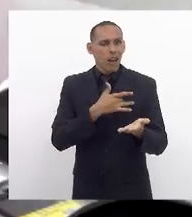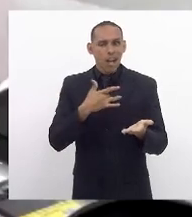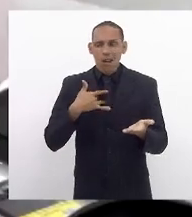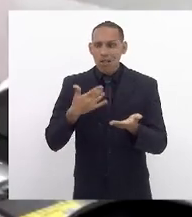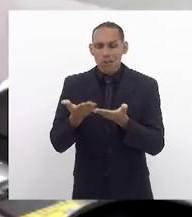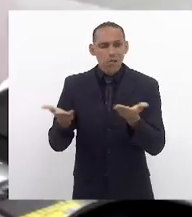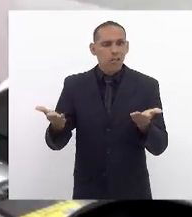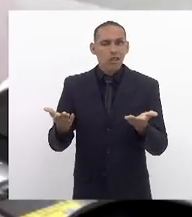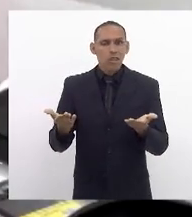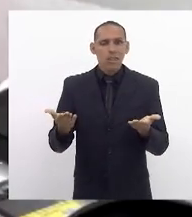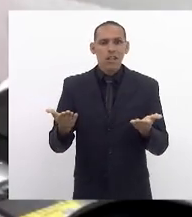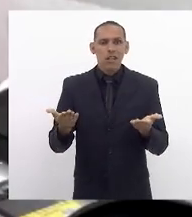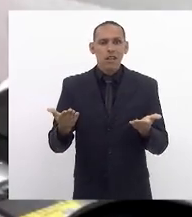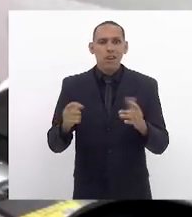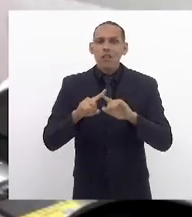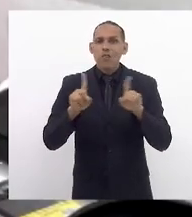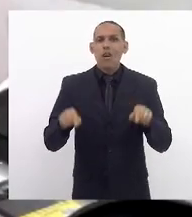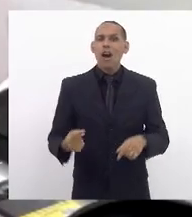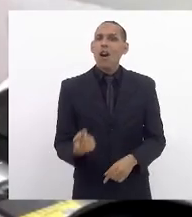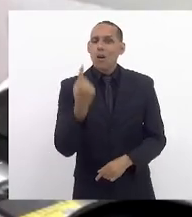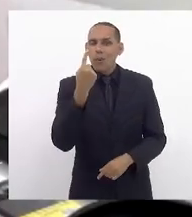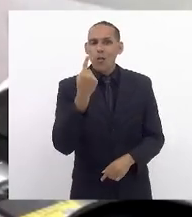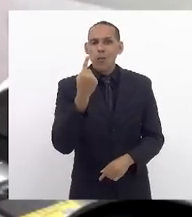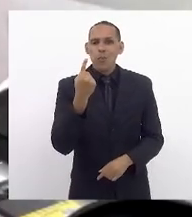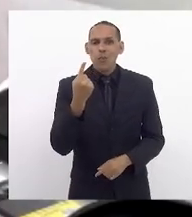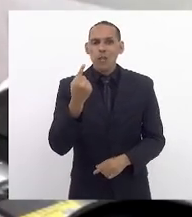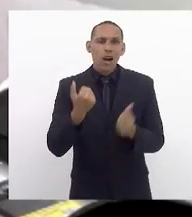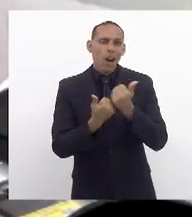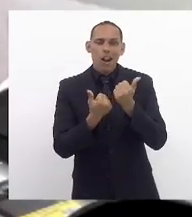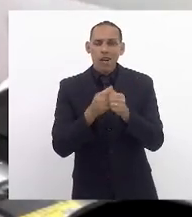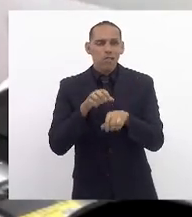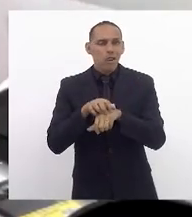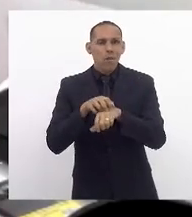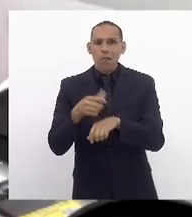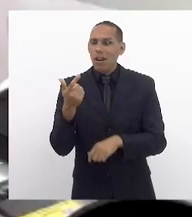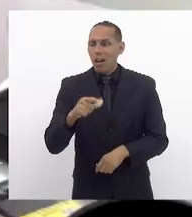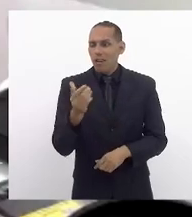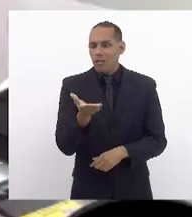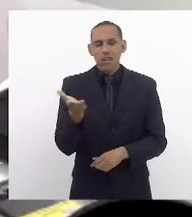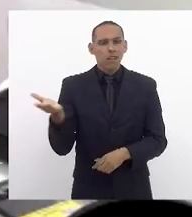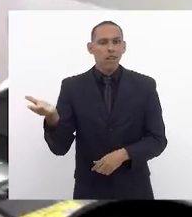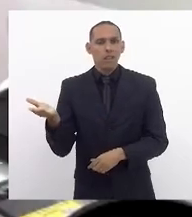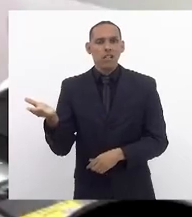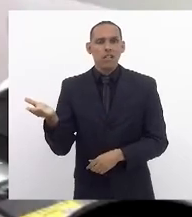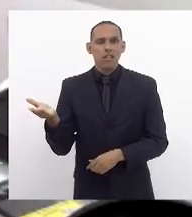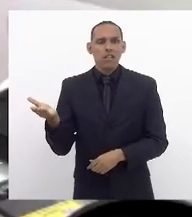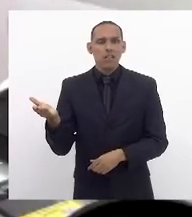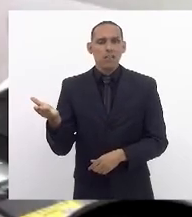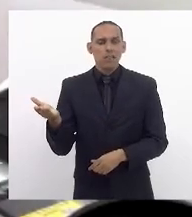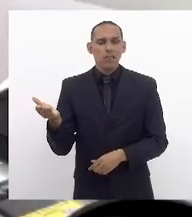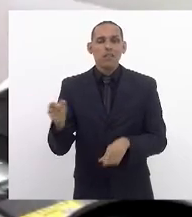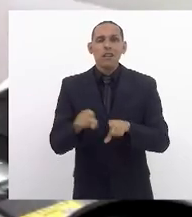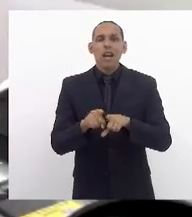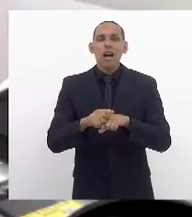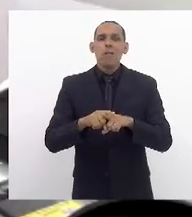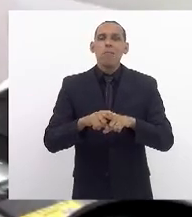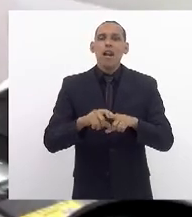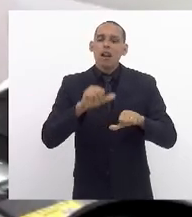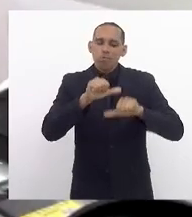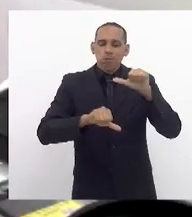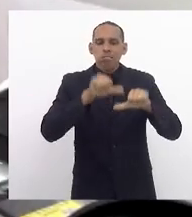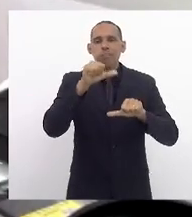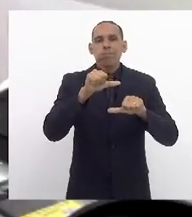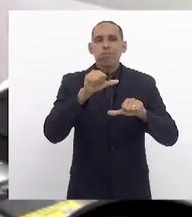único servidor que não recebe auxílio transporte, né? E o reajuste do auxílio